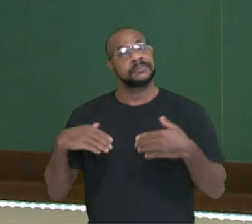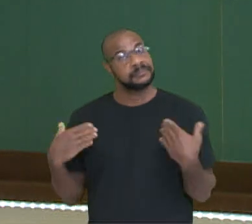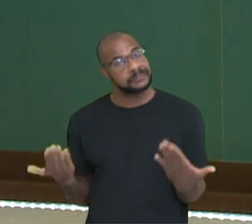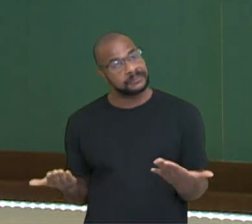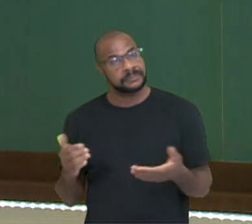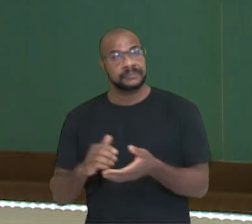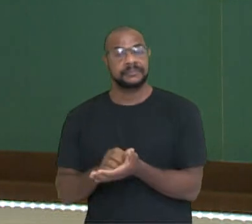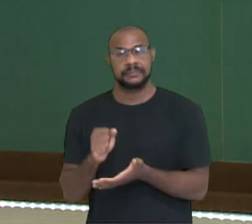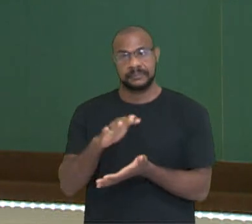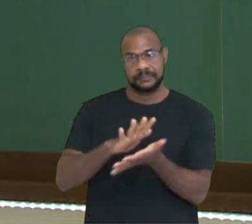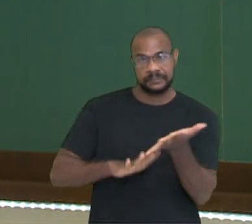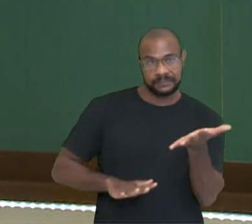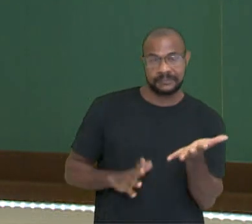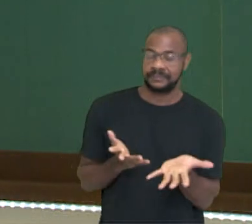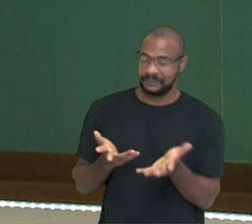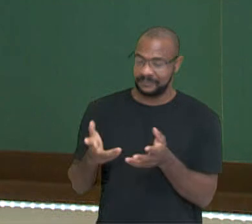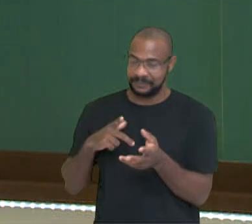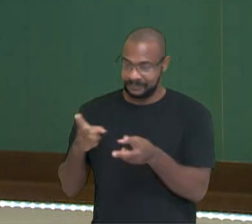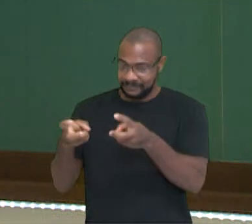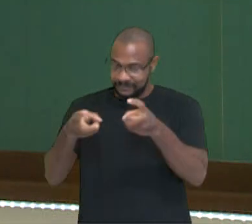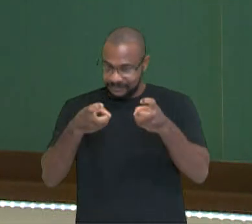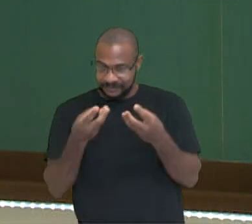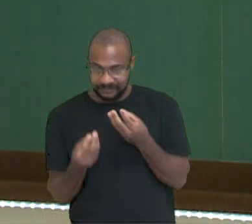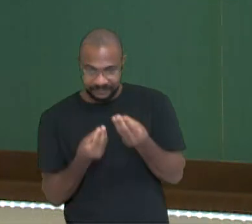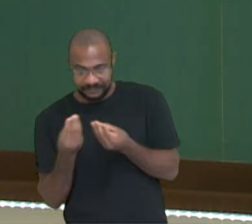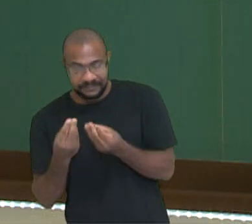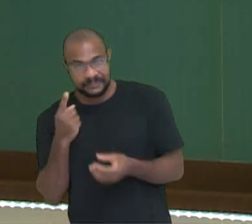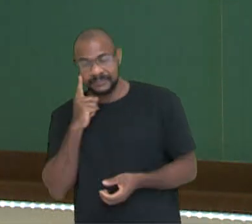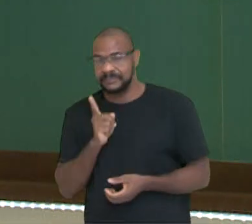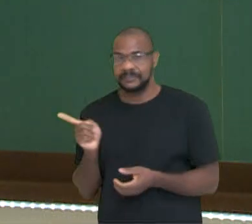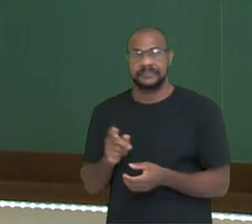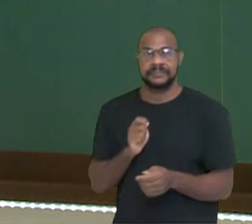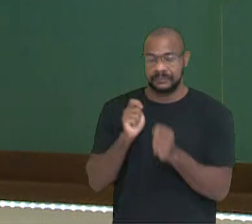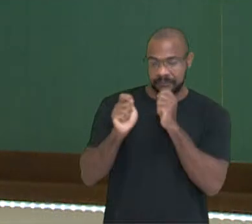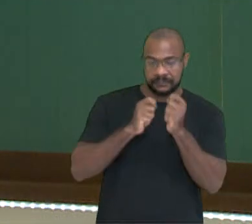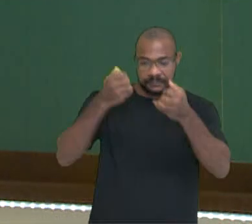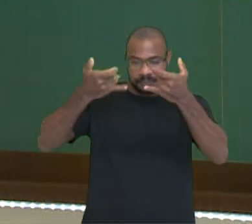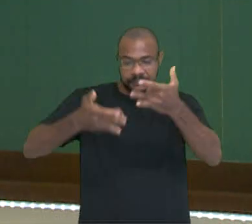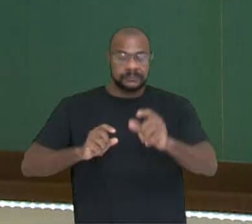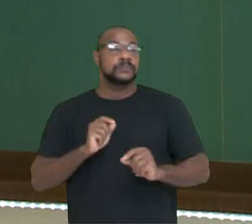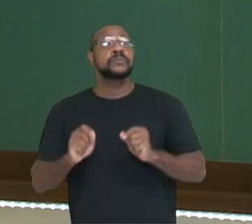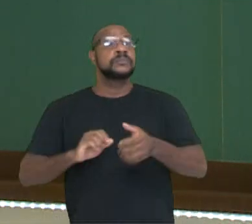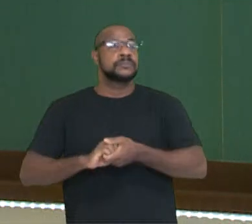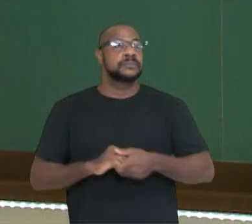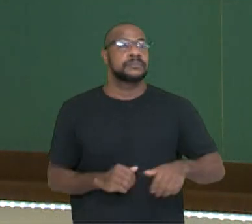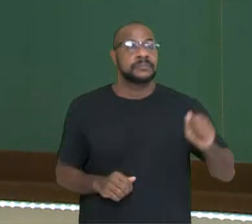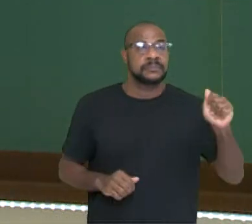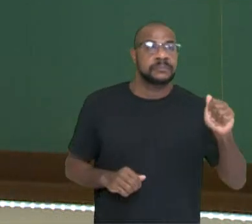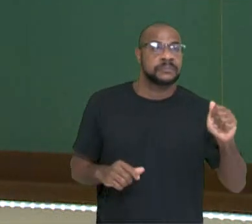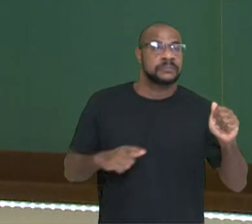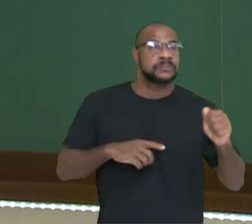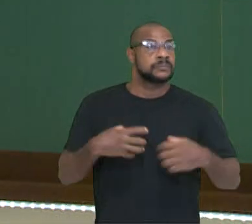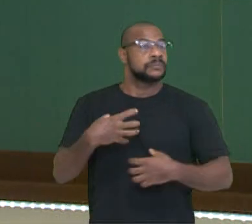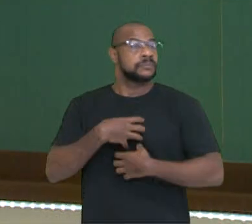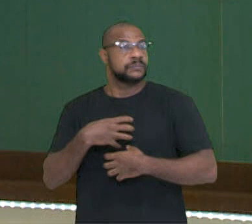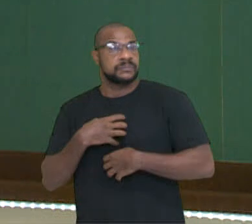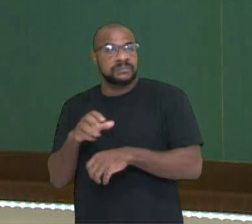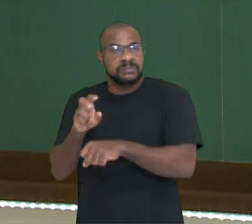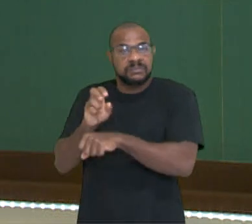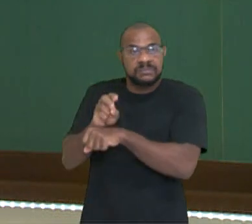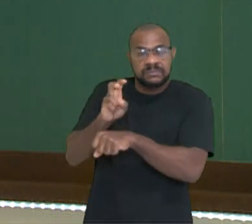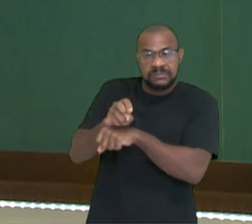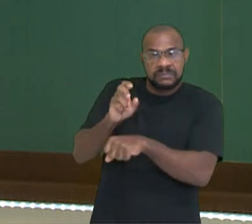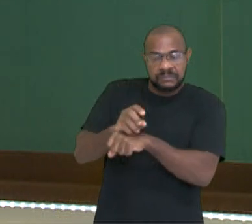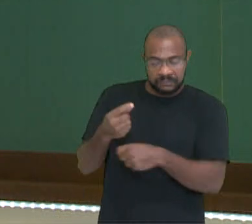aí, gente, um exercício de interpretação. Vamos ver se você acertou? A reportagem afirma o quê? Letra A. A forma como o vírus da Zika age